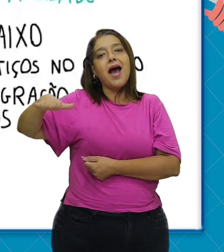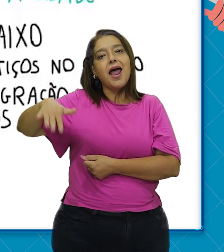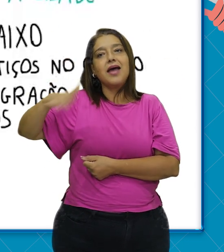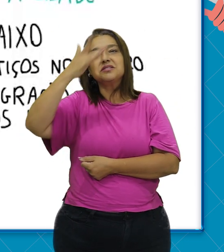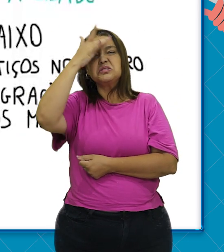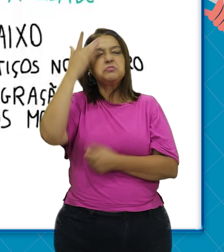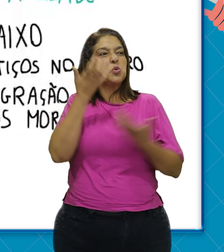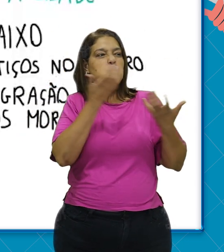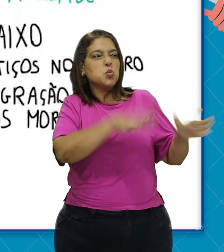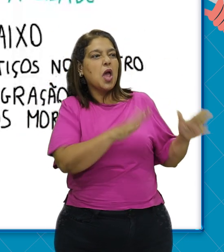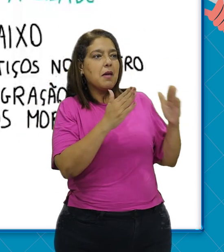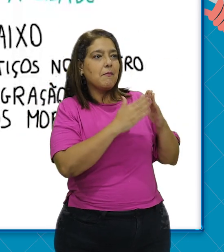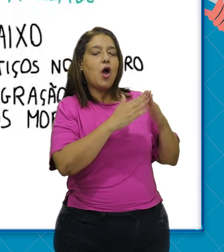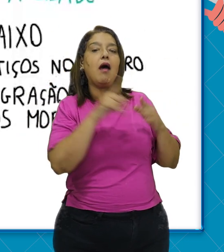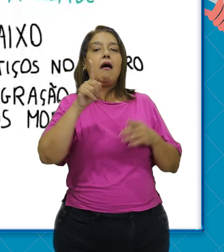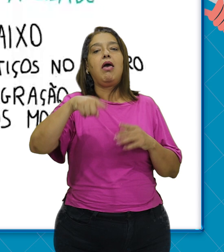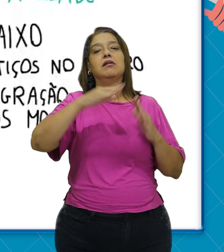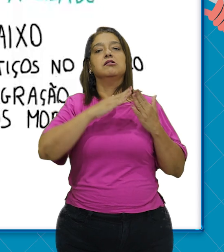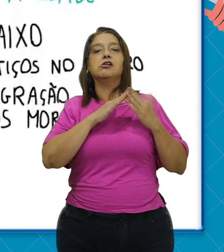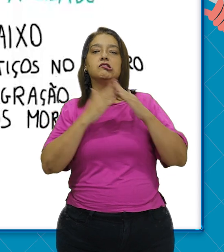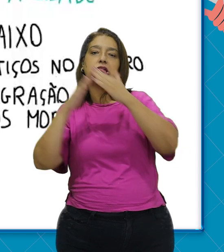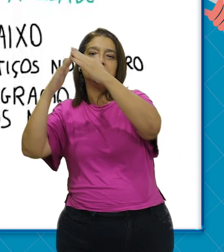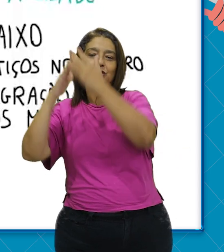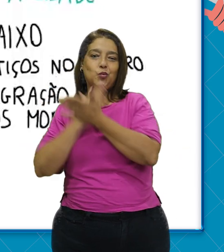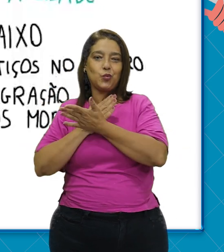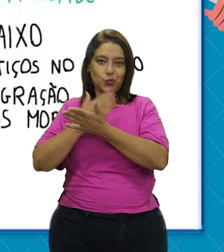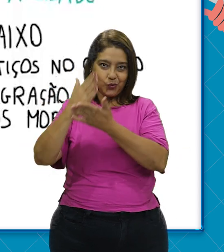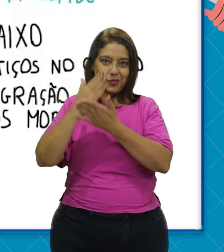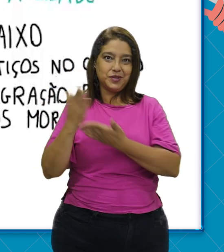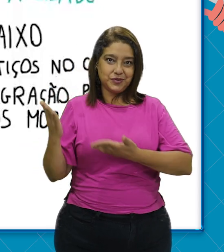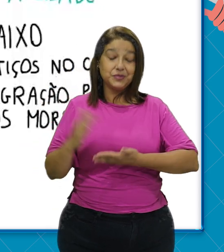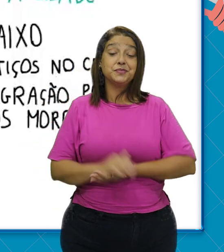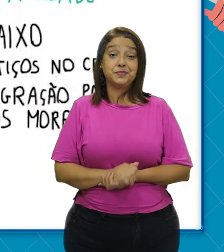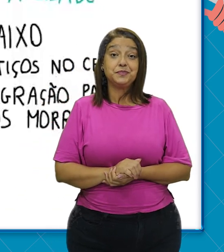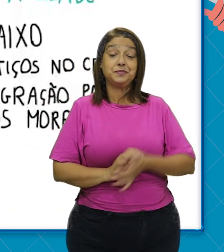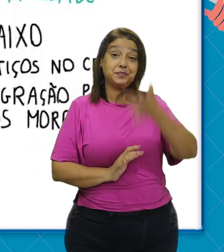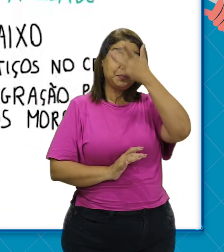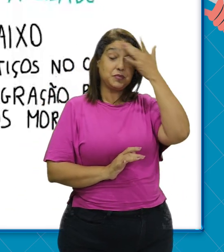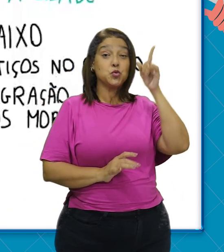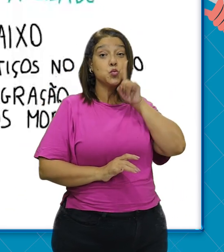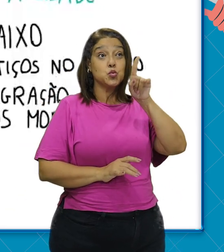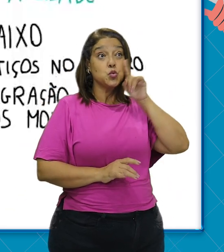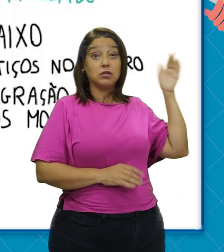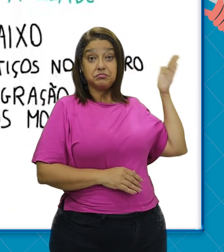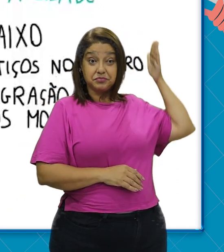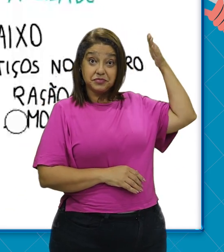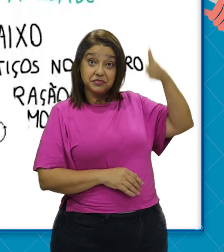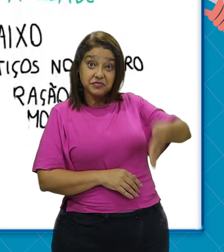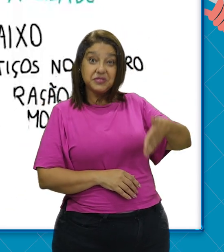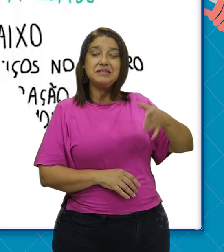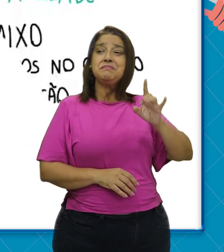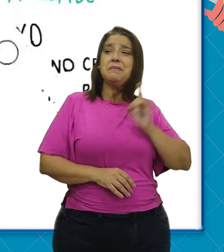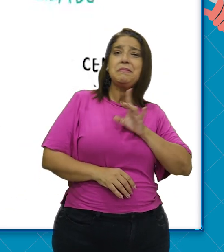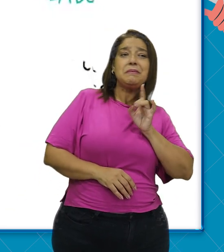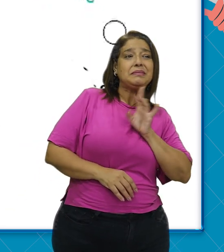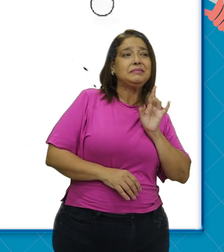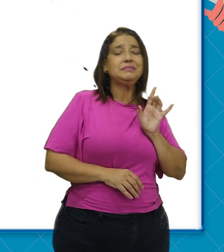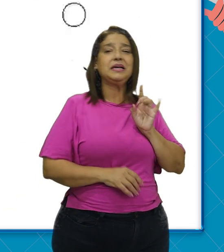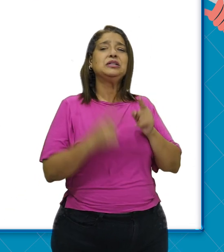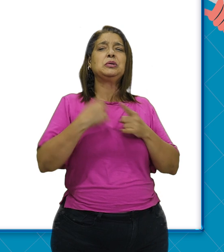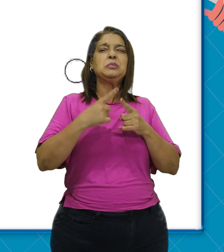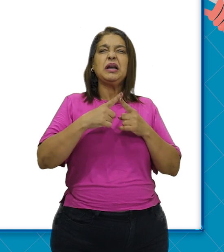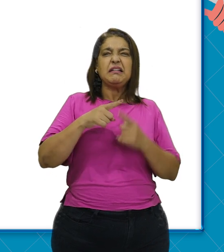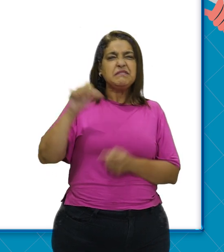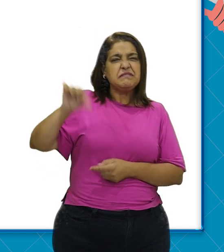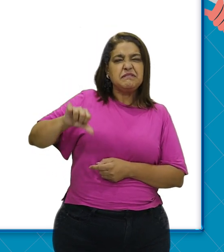o que deu origem às favelas. Os gringos tinham receio de vir para o Rio não só porque o centro da cidade era feio,